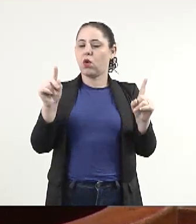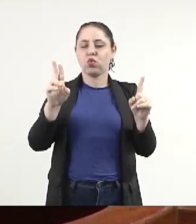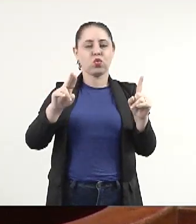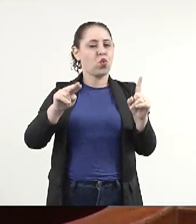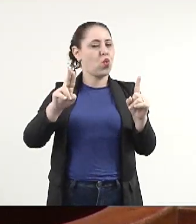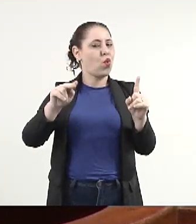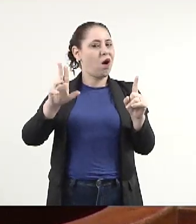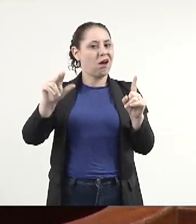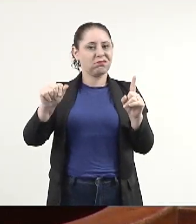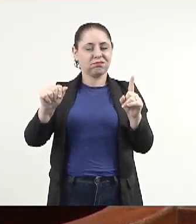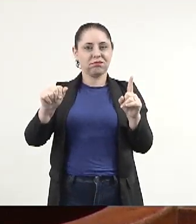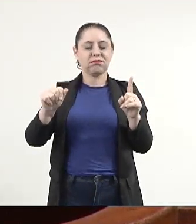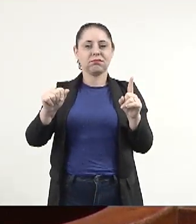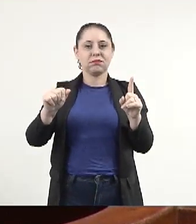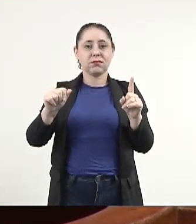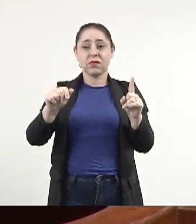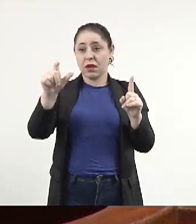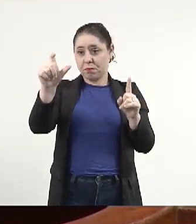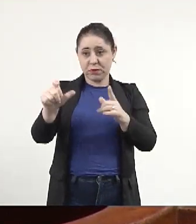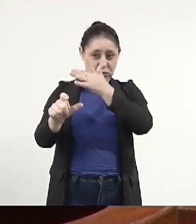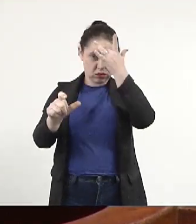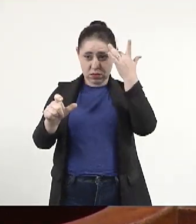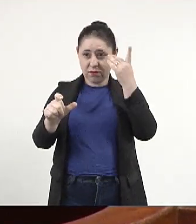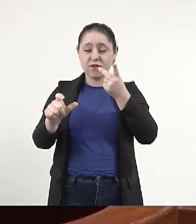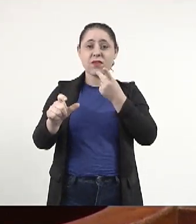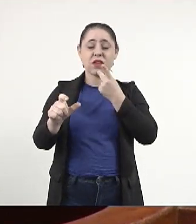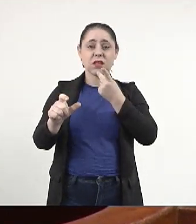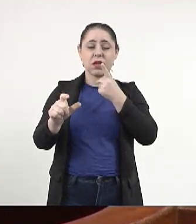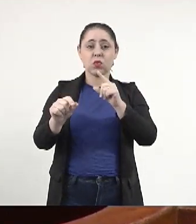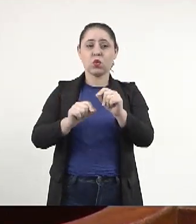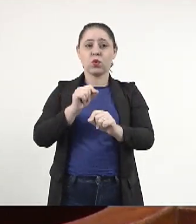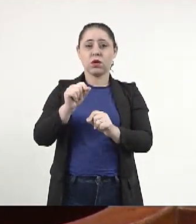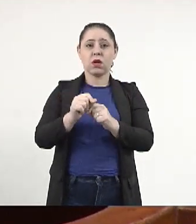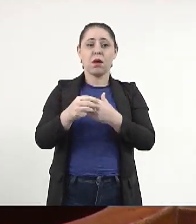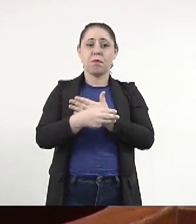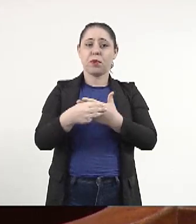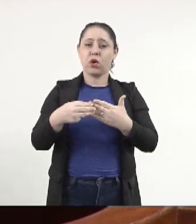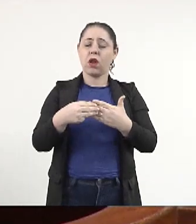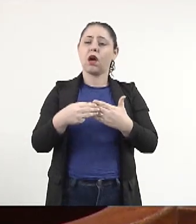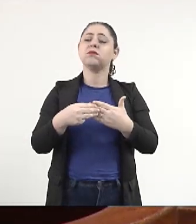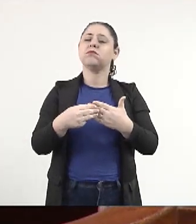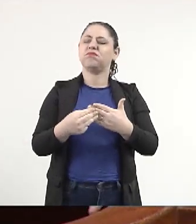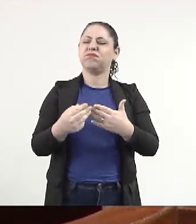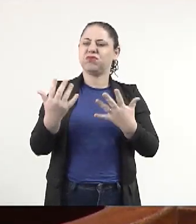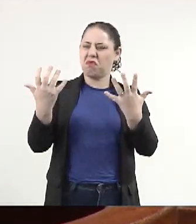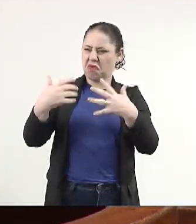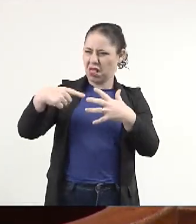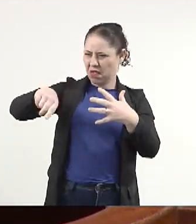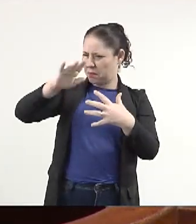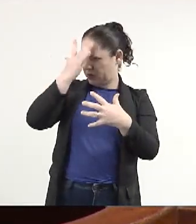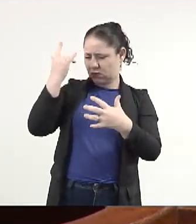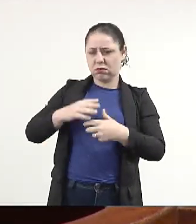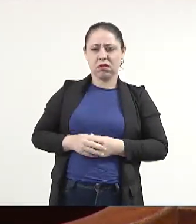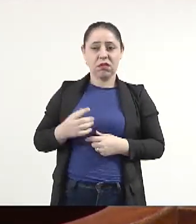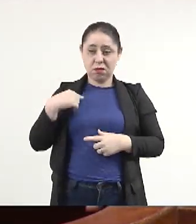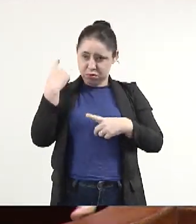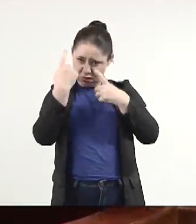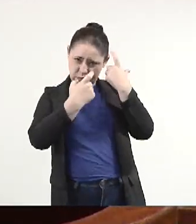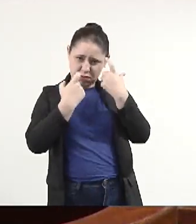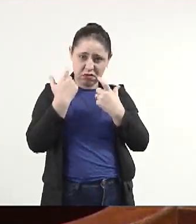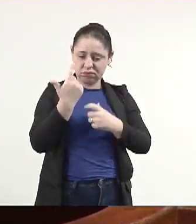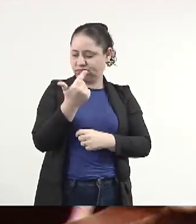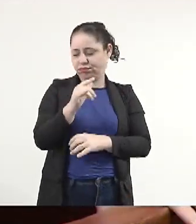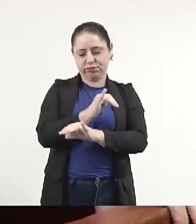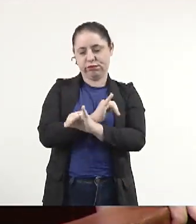Nunca defendi, e a pessoa está querendo confundir as pessoas. Eu não tenho nenhuma preocupação